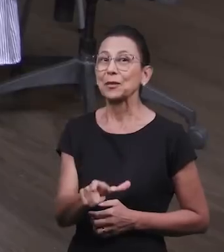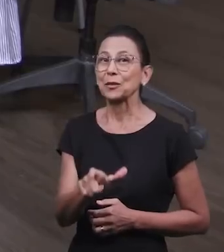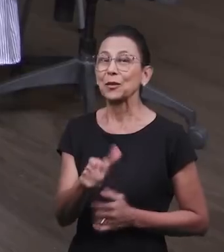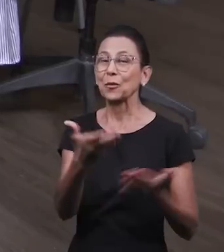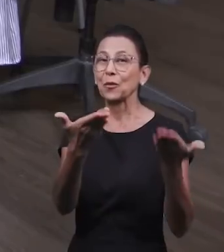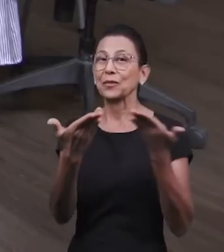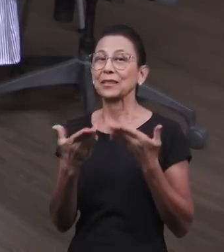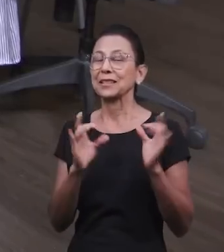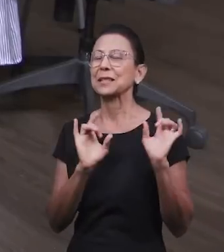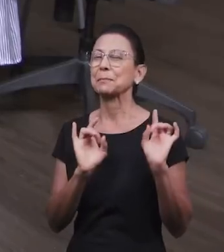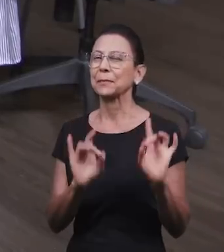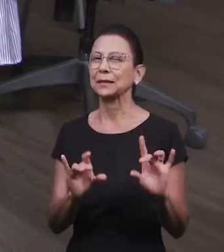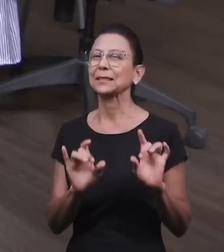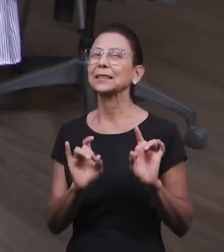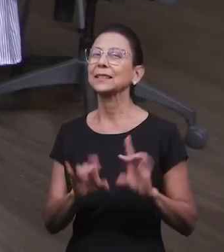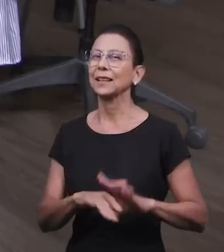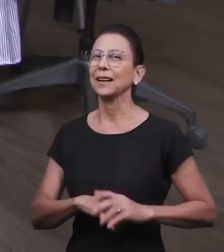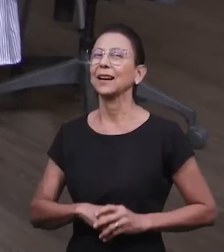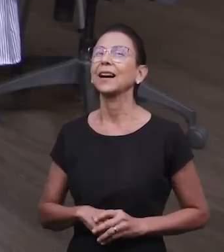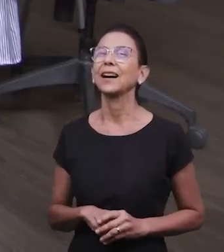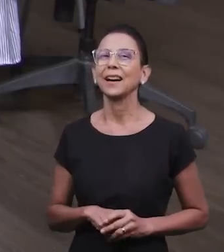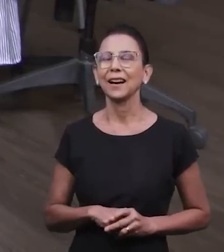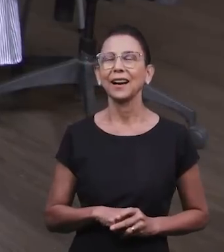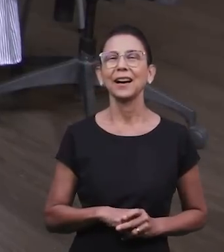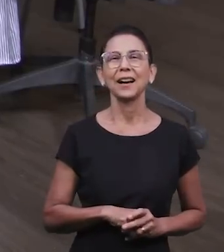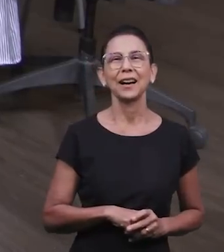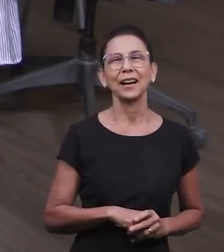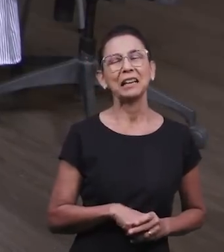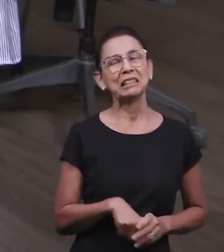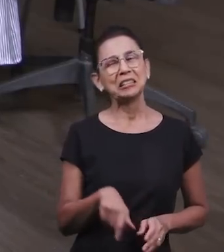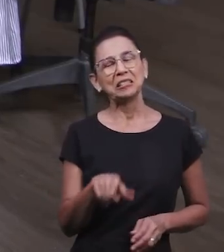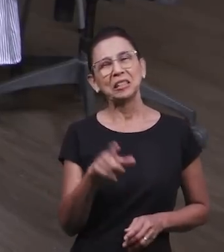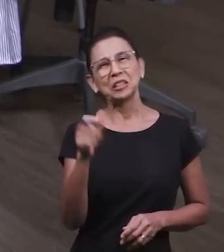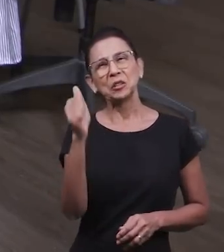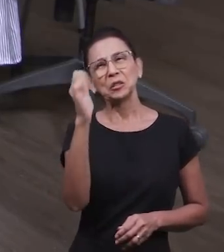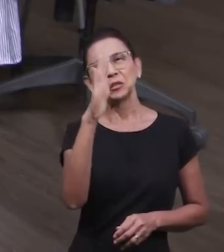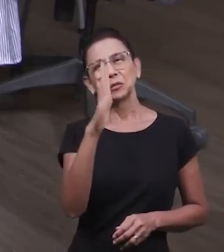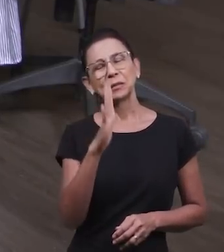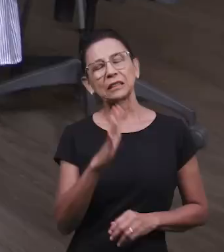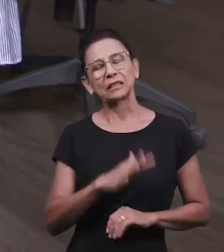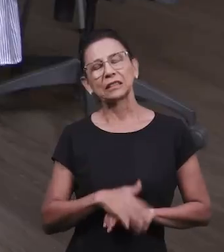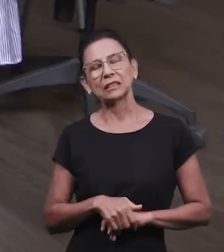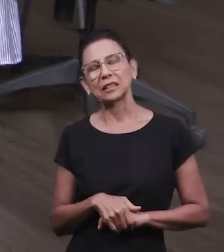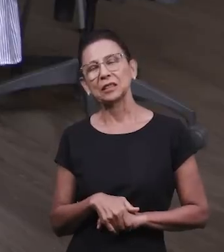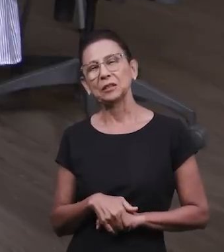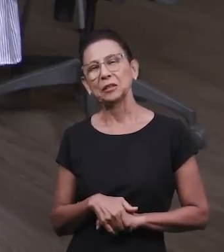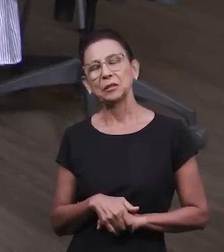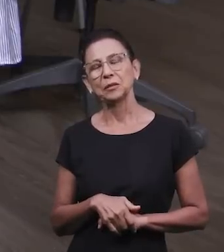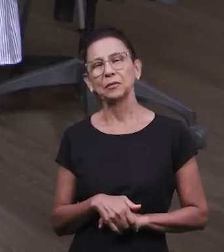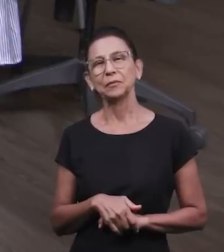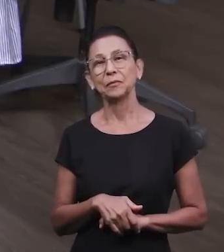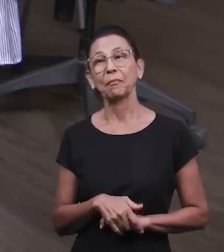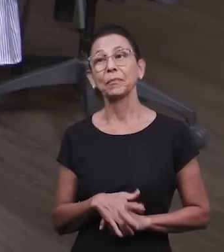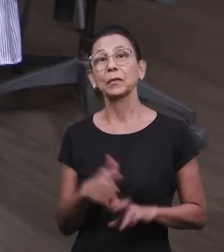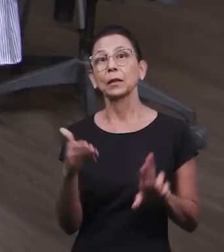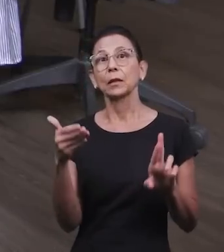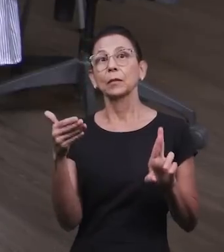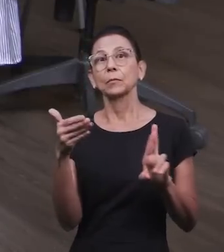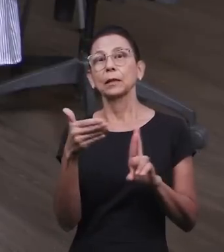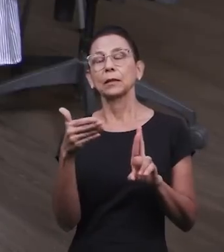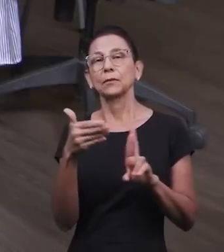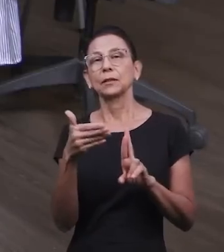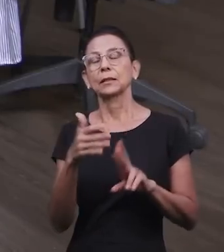O nosso convidado especial é pouco conhecido aqui no Estado do Espírito Santo, né? Aliás, no Brasil, é uma referência hoje